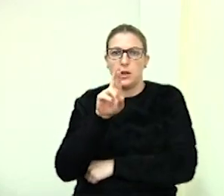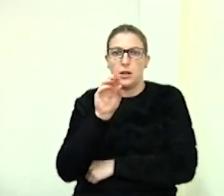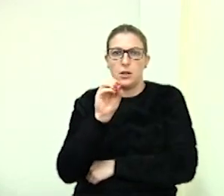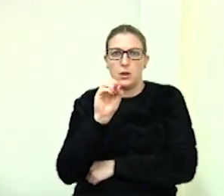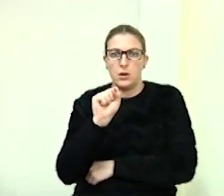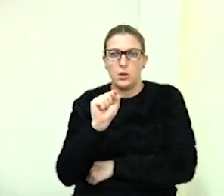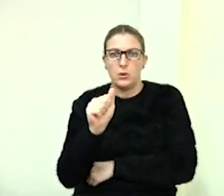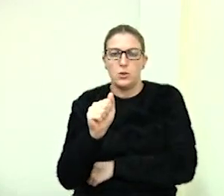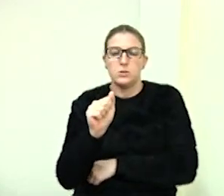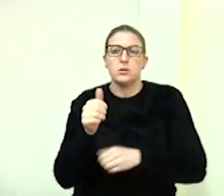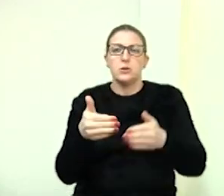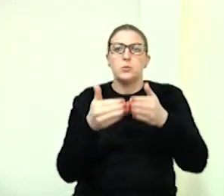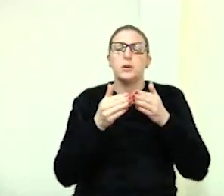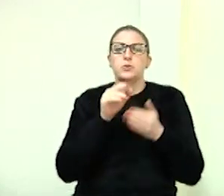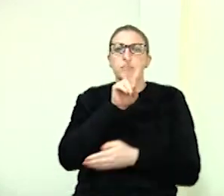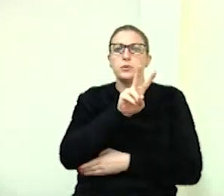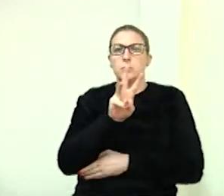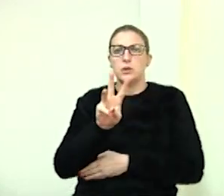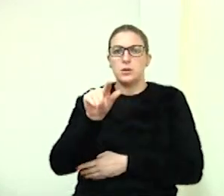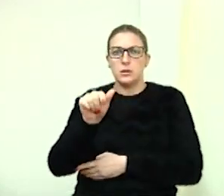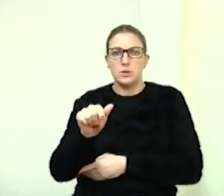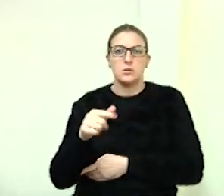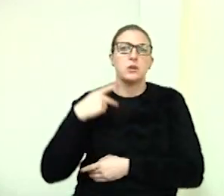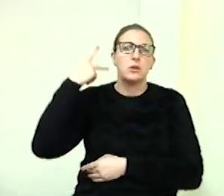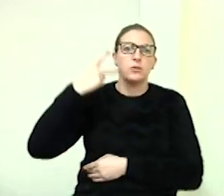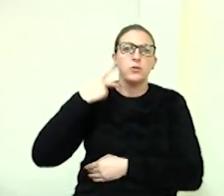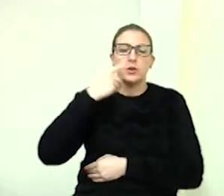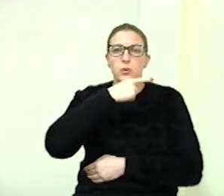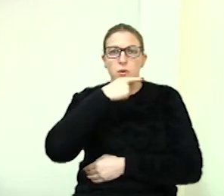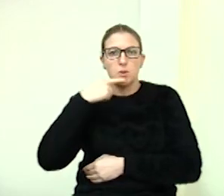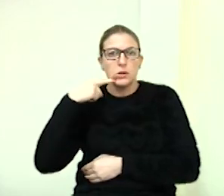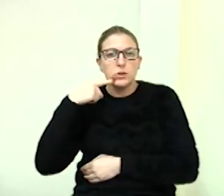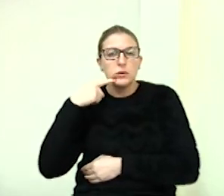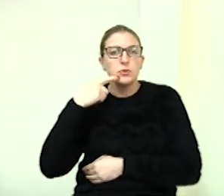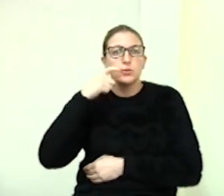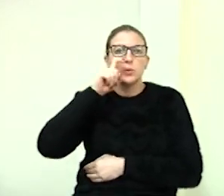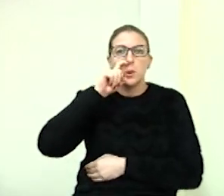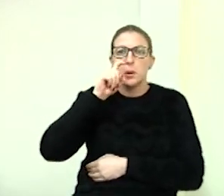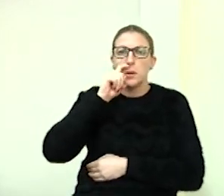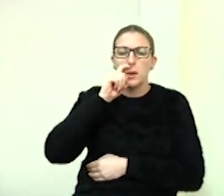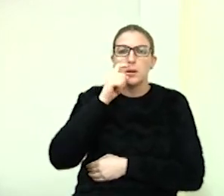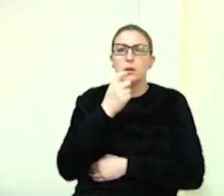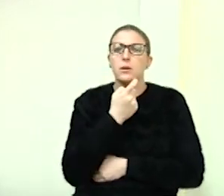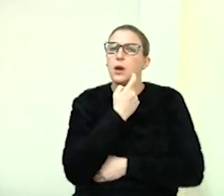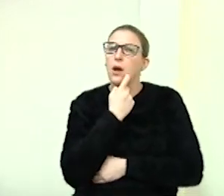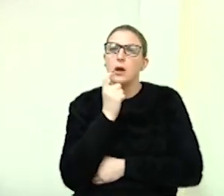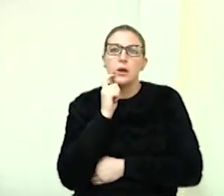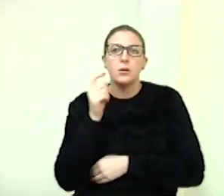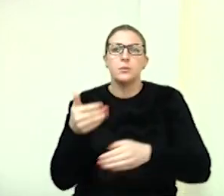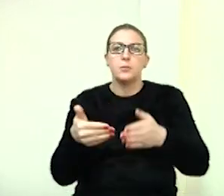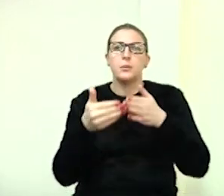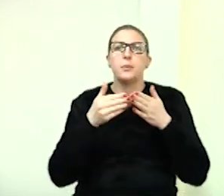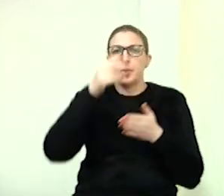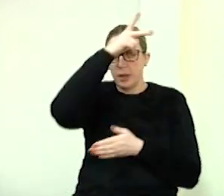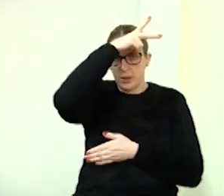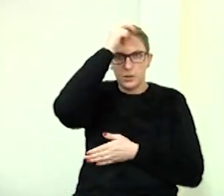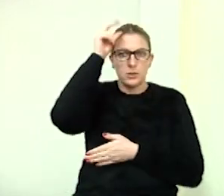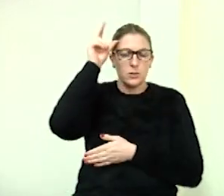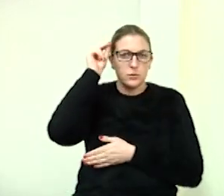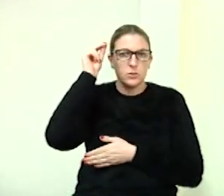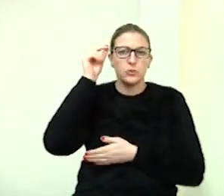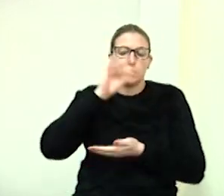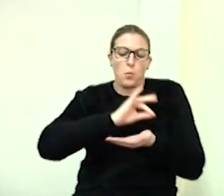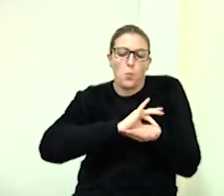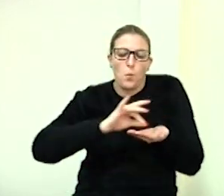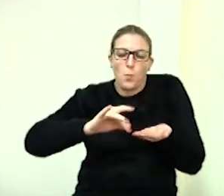237, Claudemir Araújo, Emerson Serginho, solicita aos órgãos competentes do Poder Executivo Municipal pavimentação